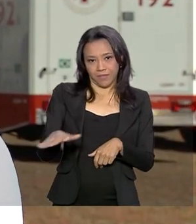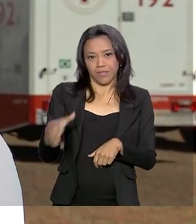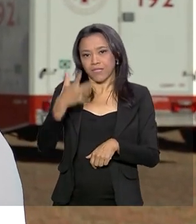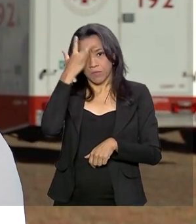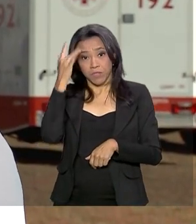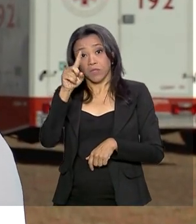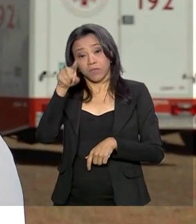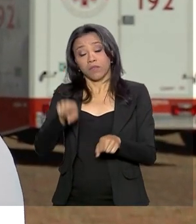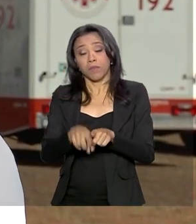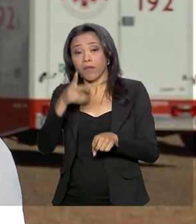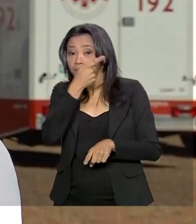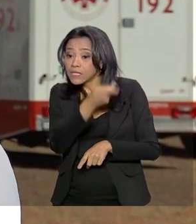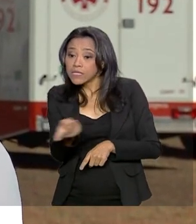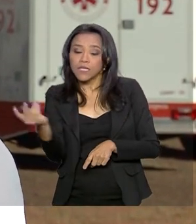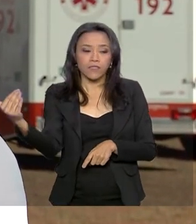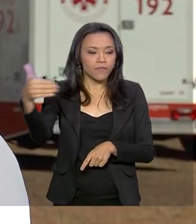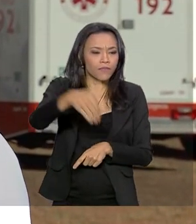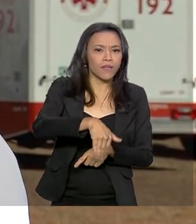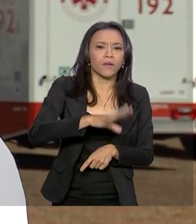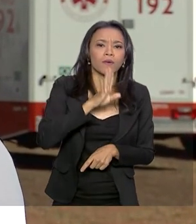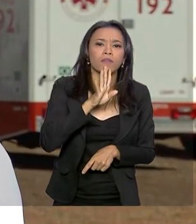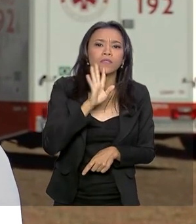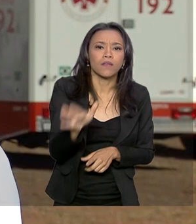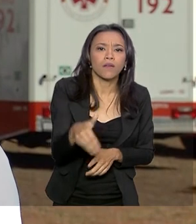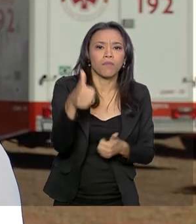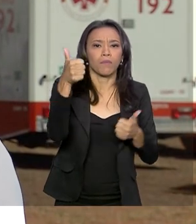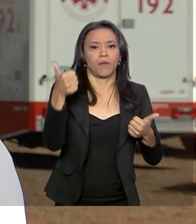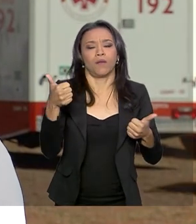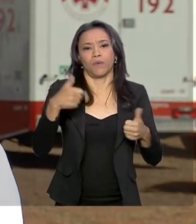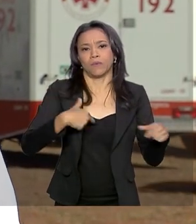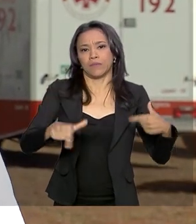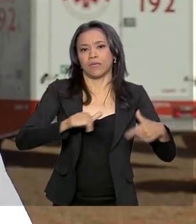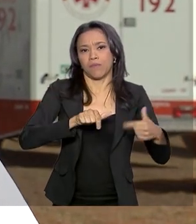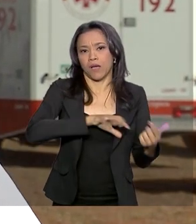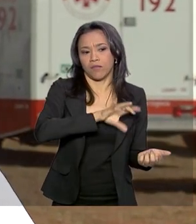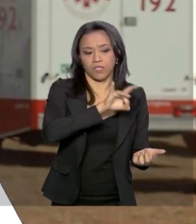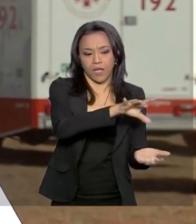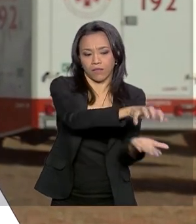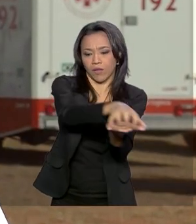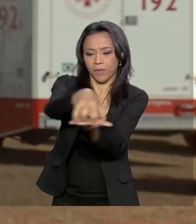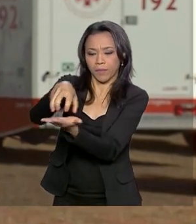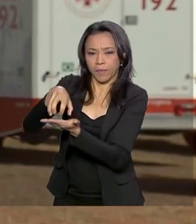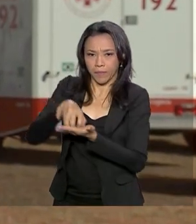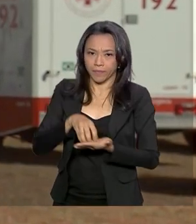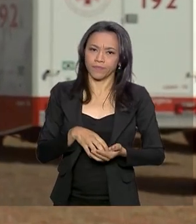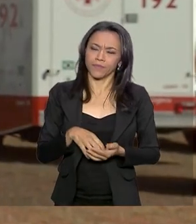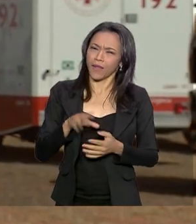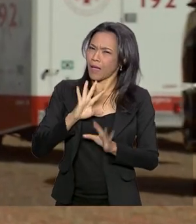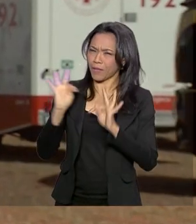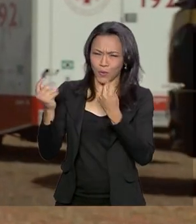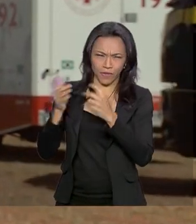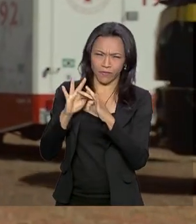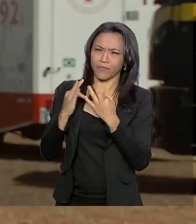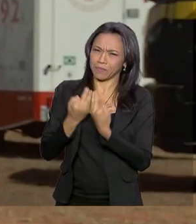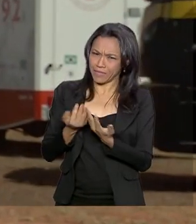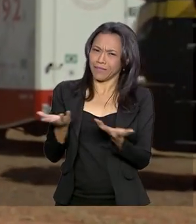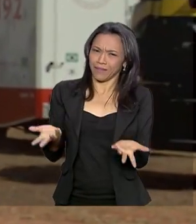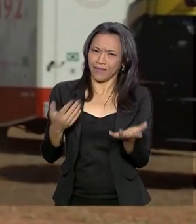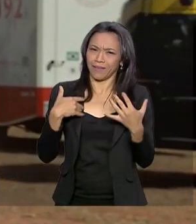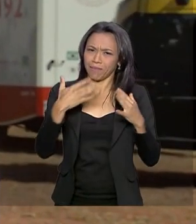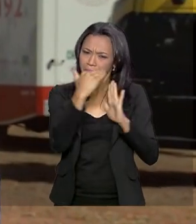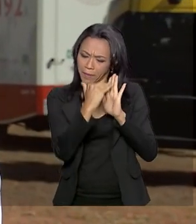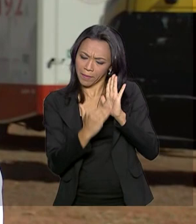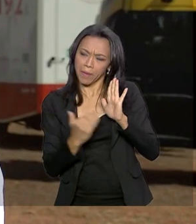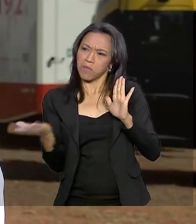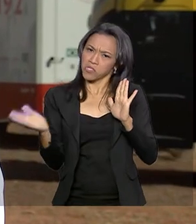visitantes possam aproveitar e conhecer melhor o trabalho das instituições é um programa para toda a família a criançada vai ter muito o que conhecer aqui pode